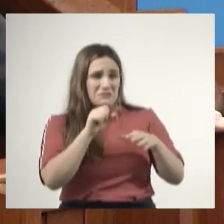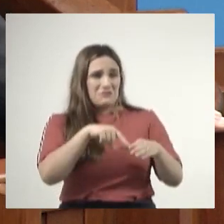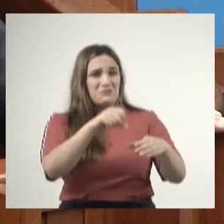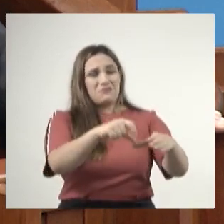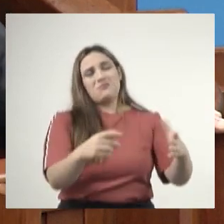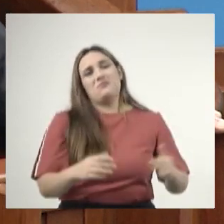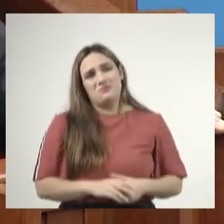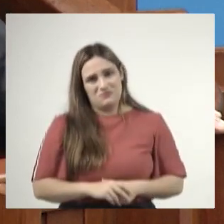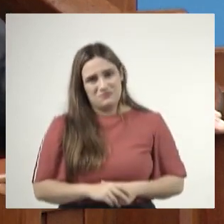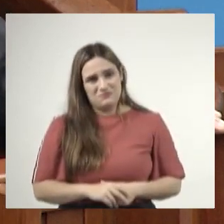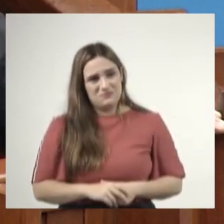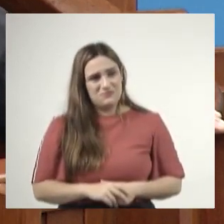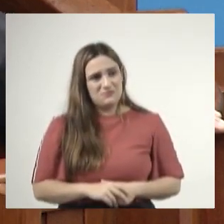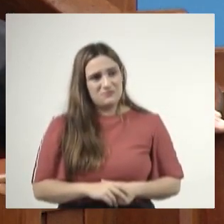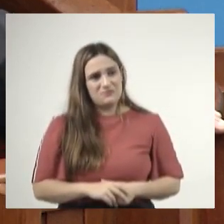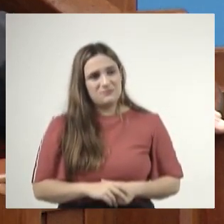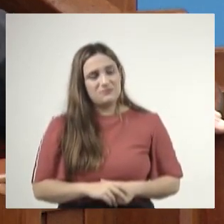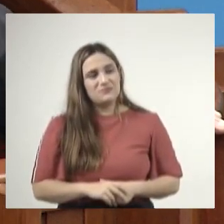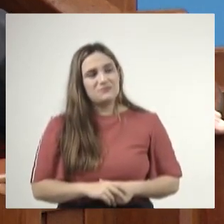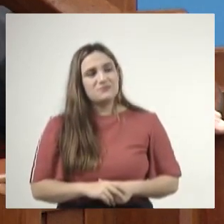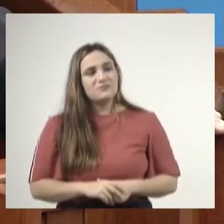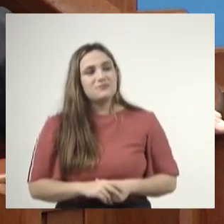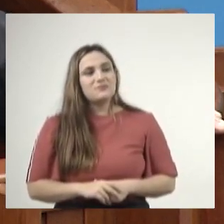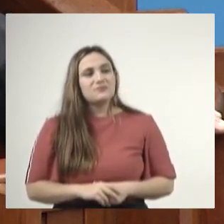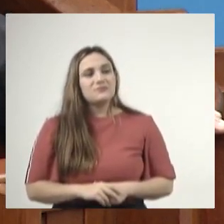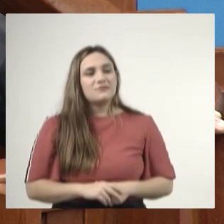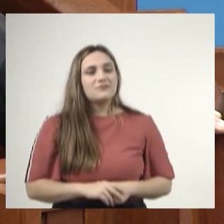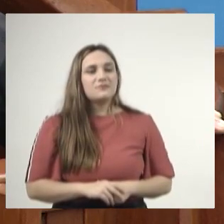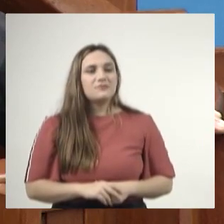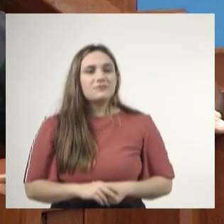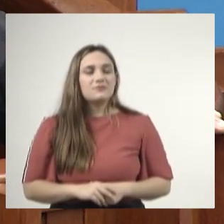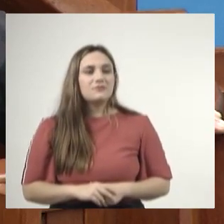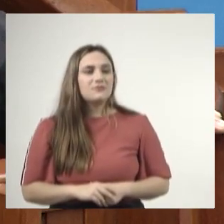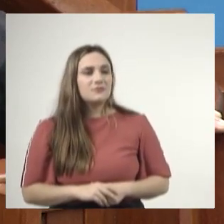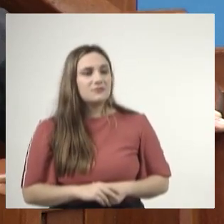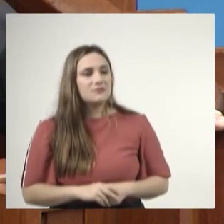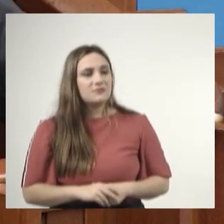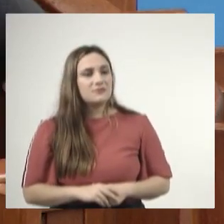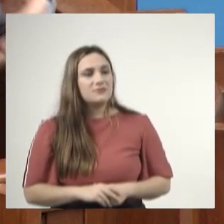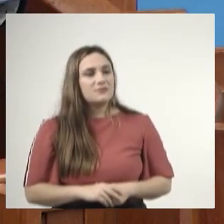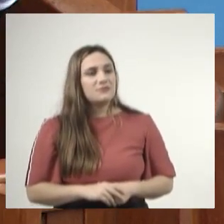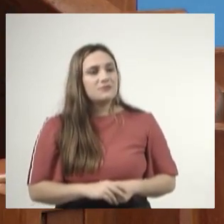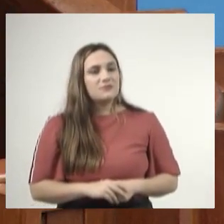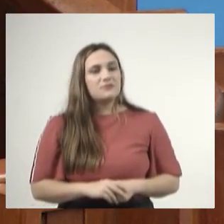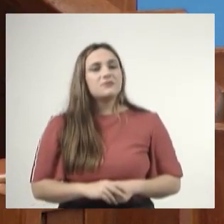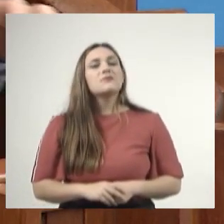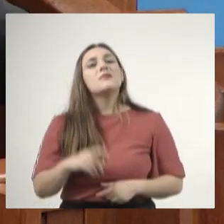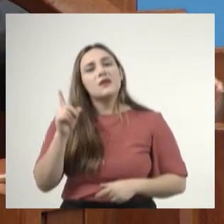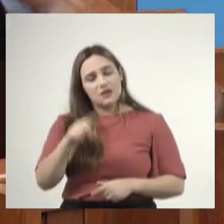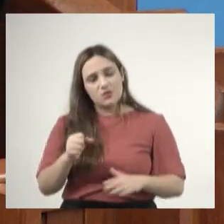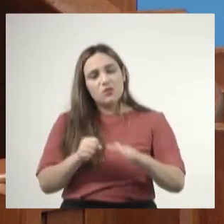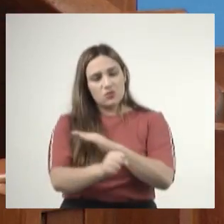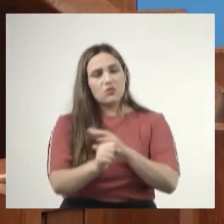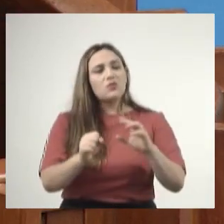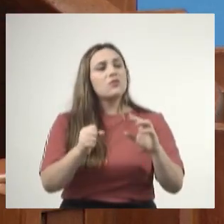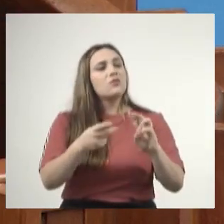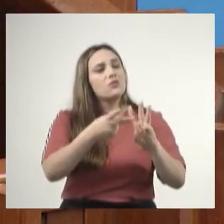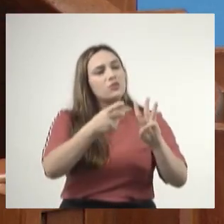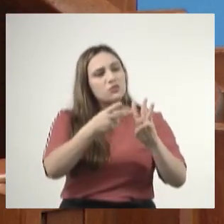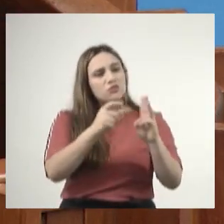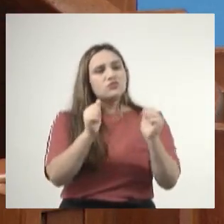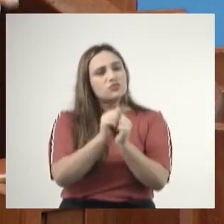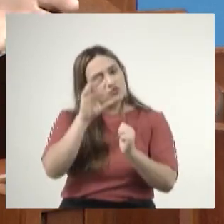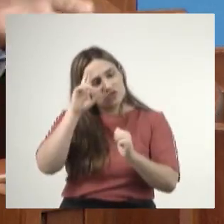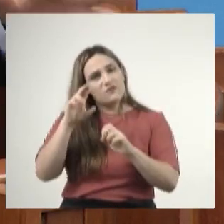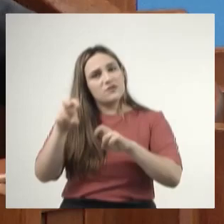na Sueme Sul. O que o ex-presidente Bolsonaro fez? Ele inseriu os índios junto com os